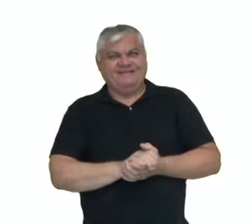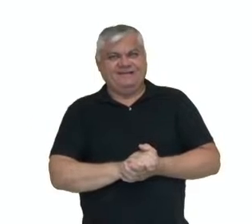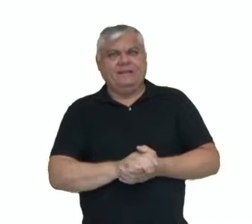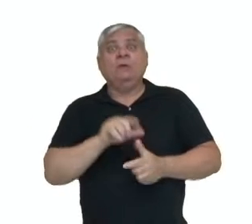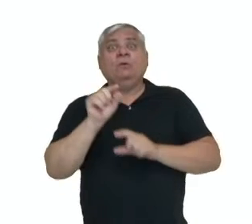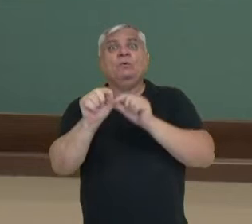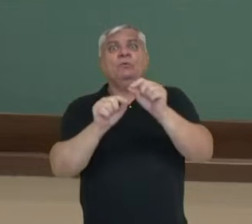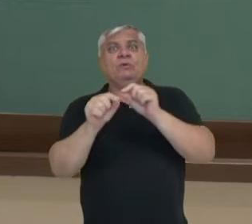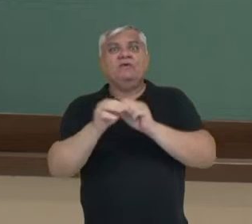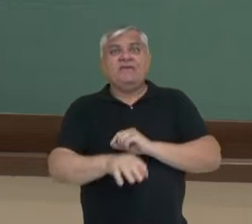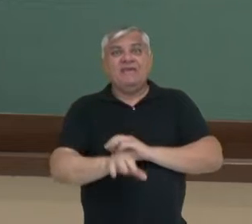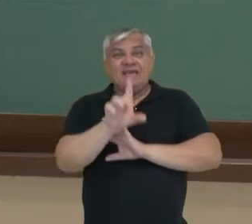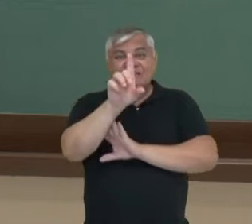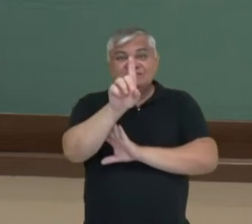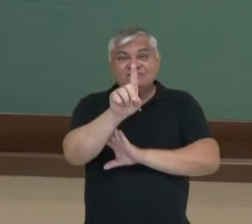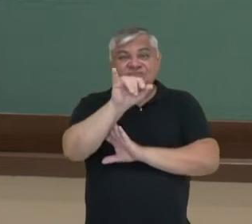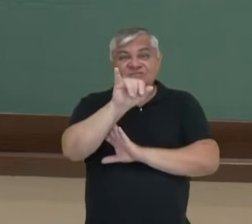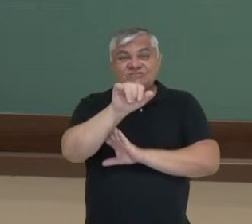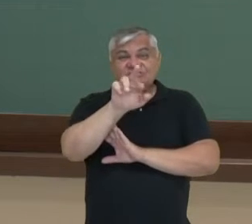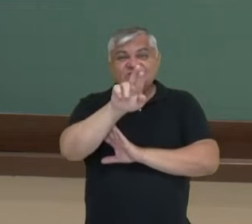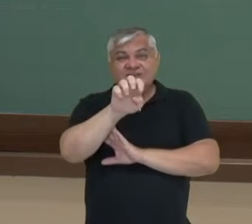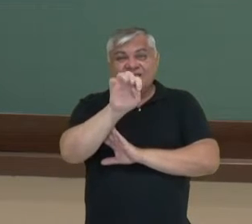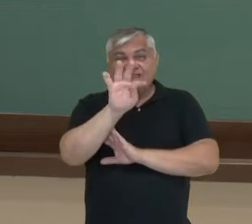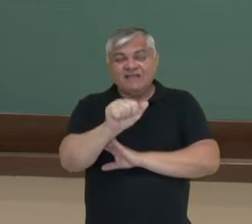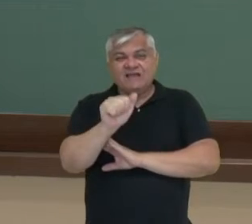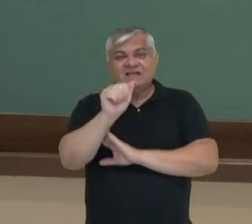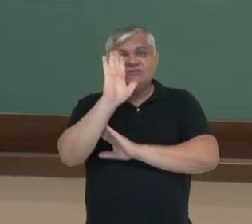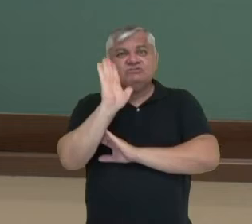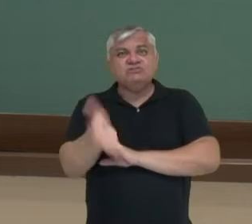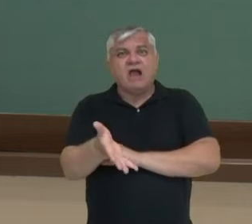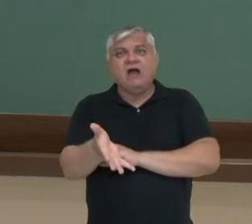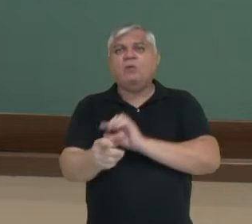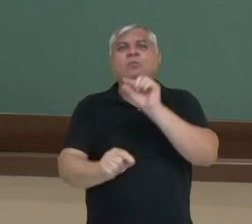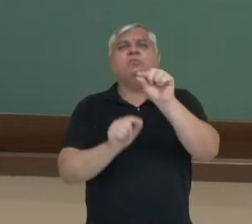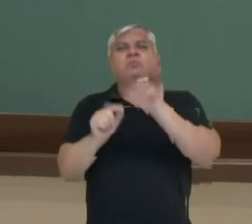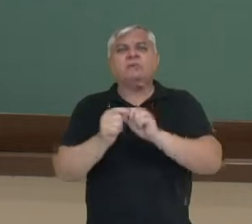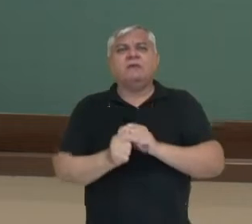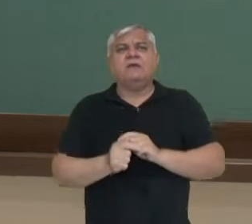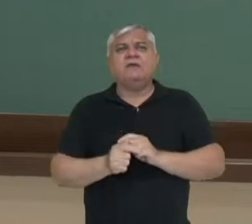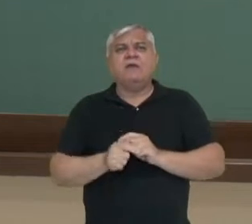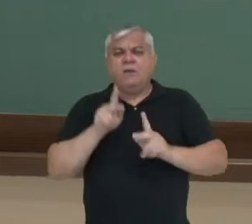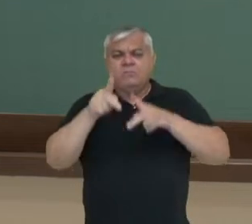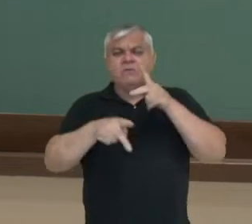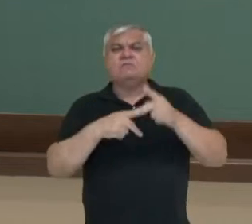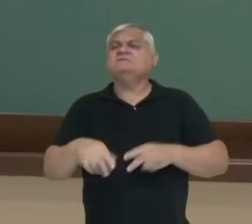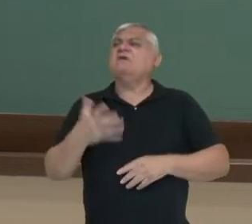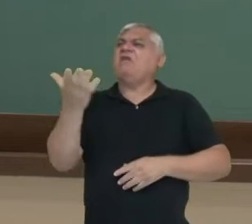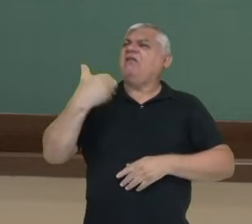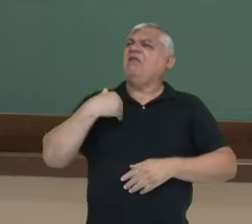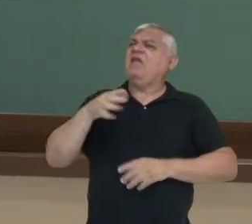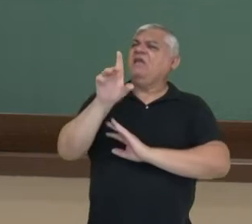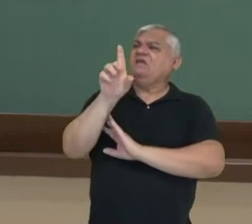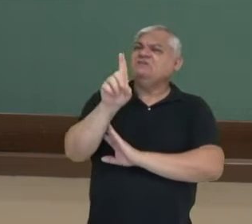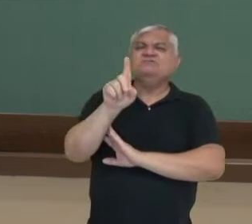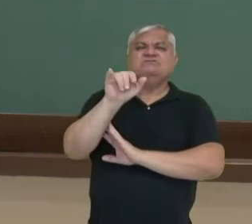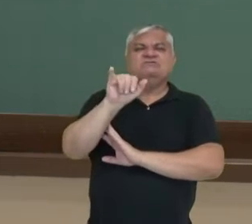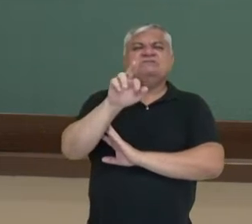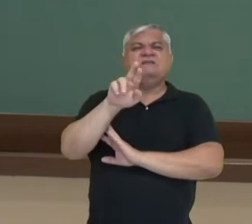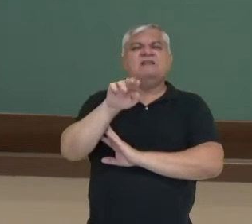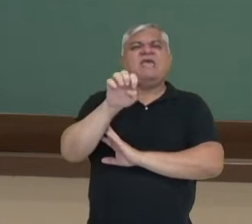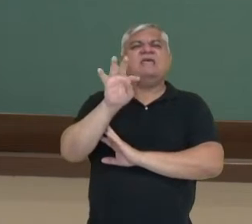esse movimento chamado de direta já? Você tem uma noção? As populações aqui, o que elas pediam quando elas falavam de diretas